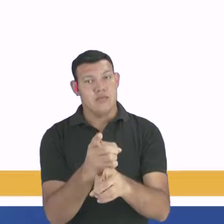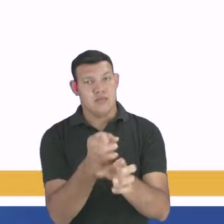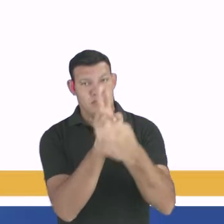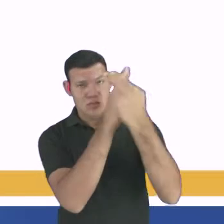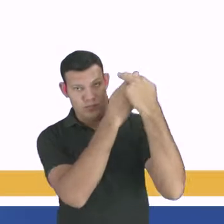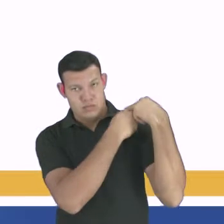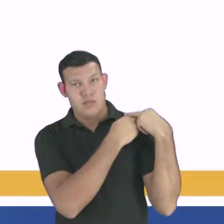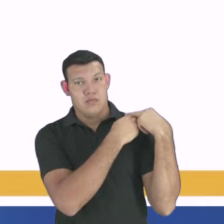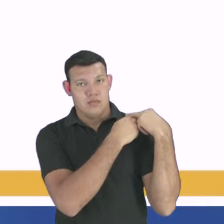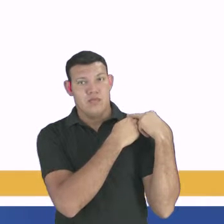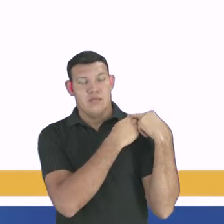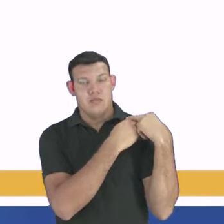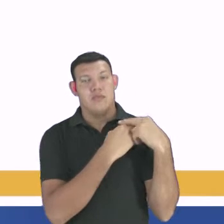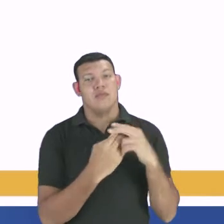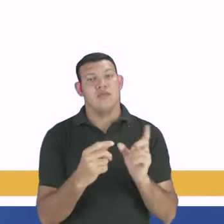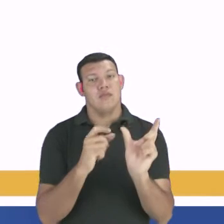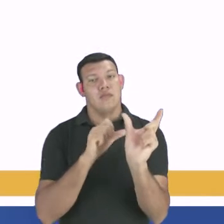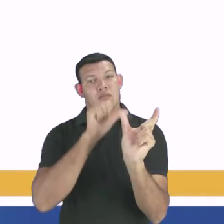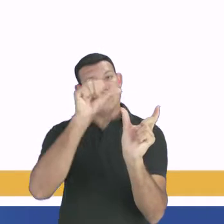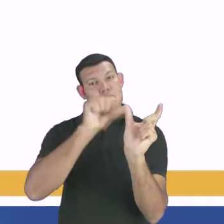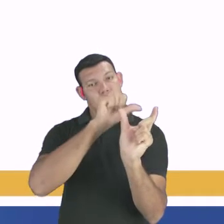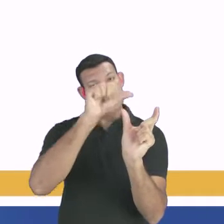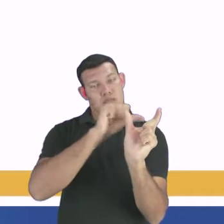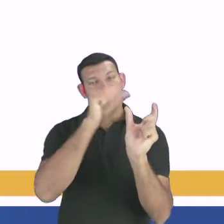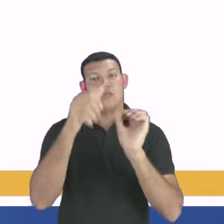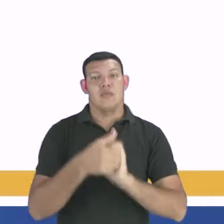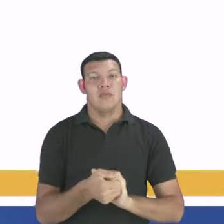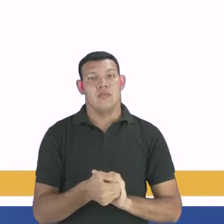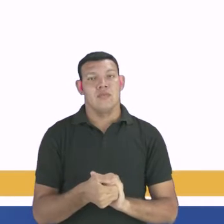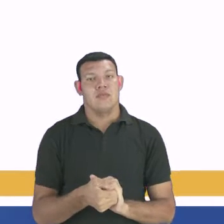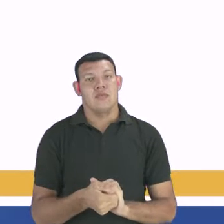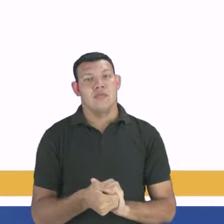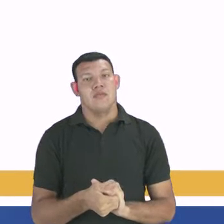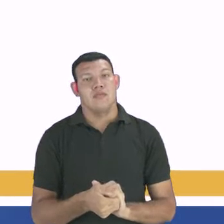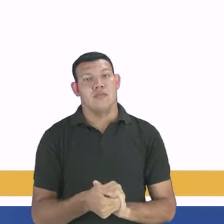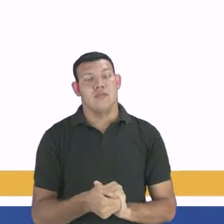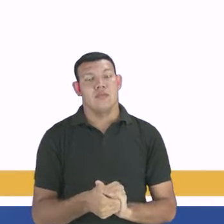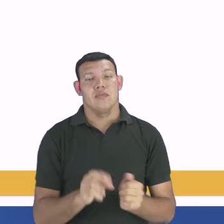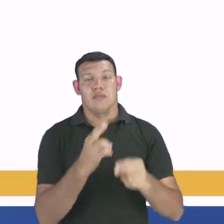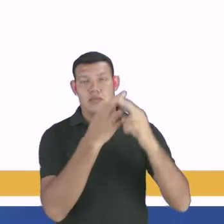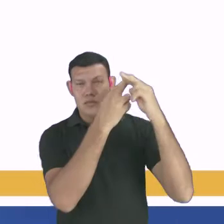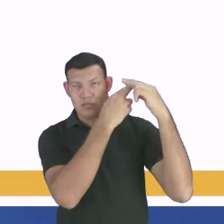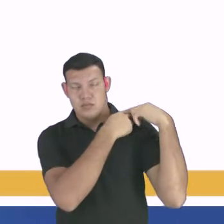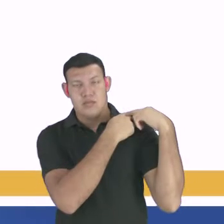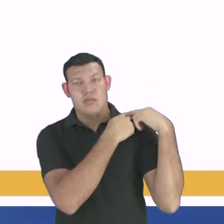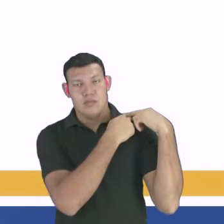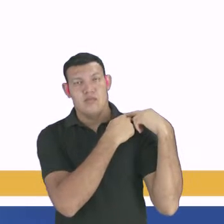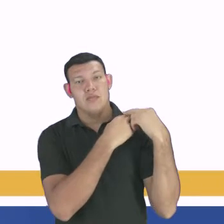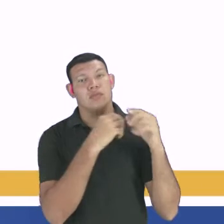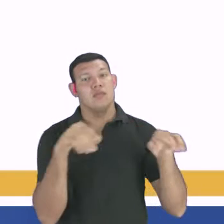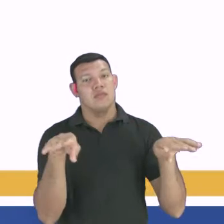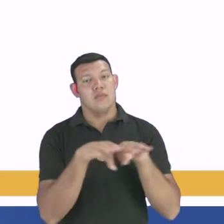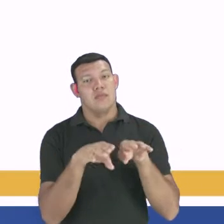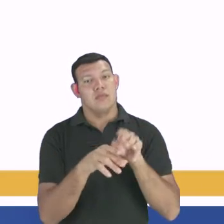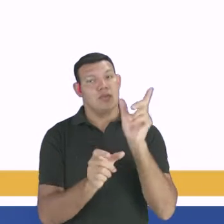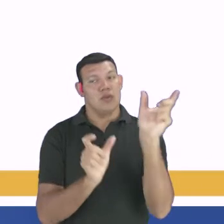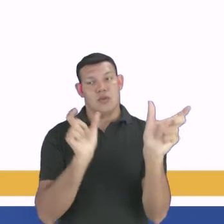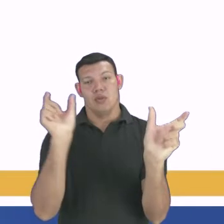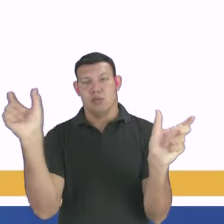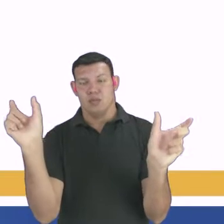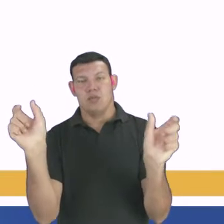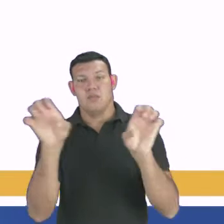da e conta ou função trigonométrica de uma função da e corta ou pelo menos em um dos membros de uma